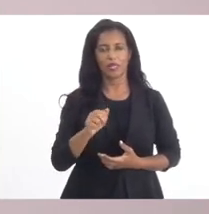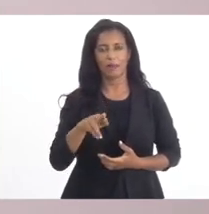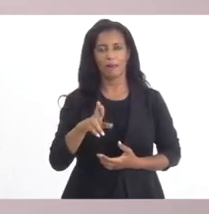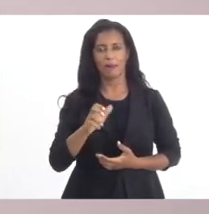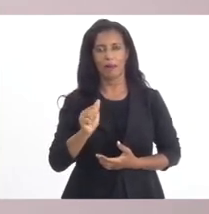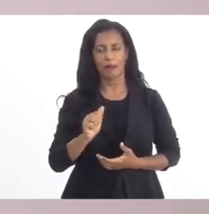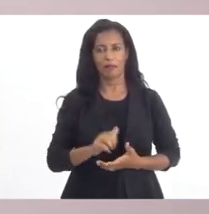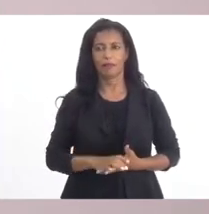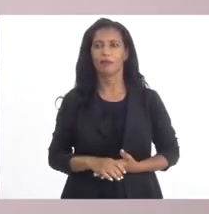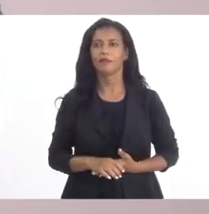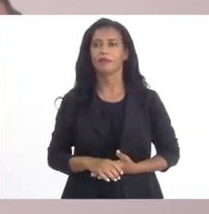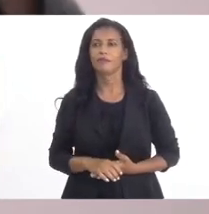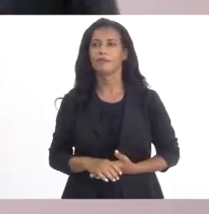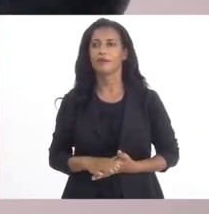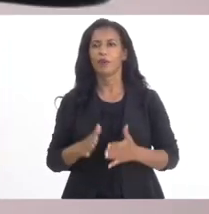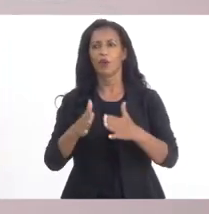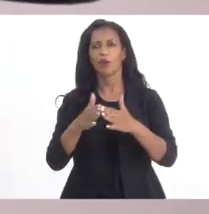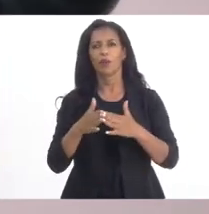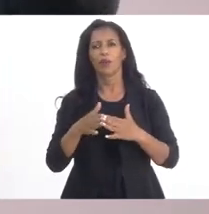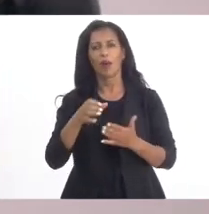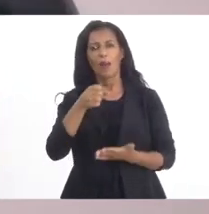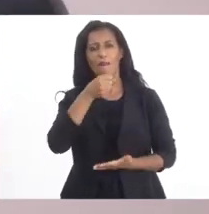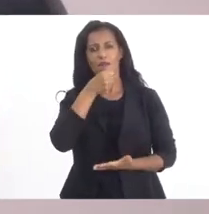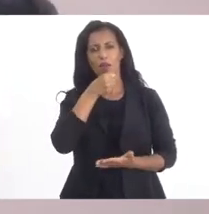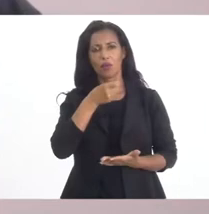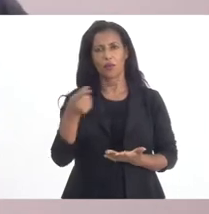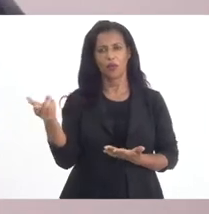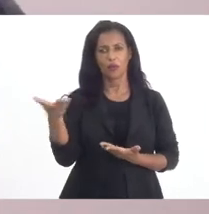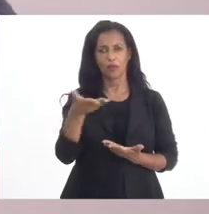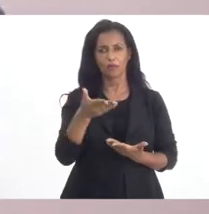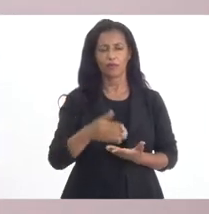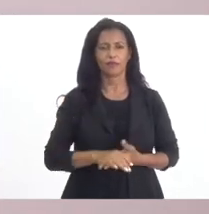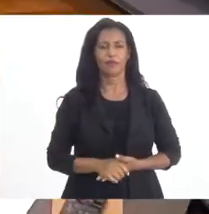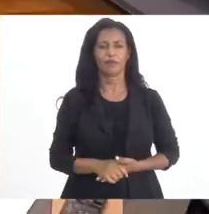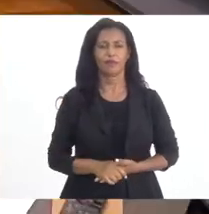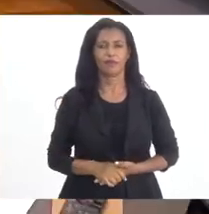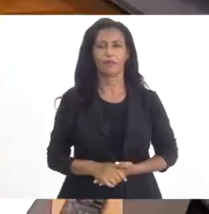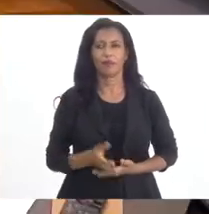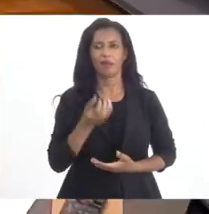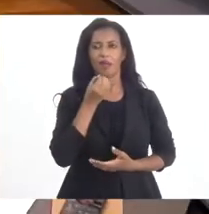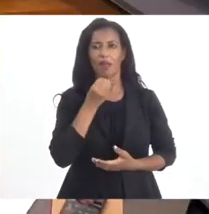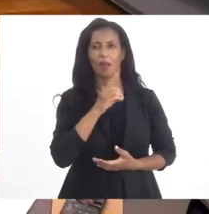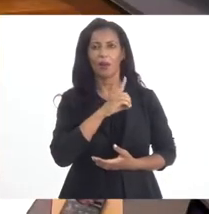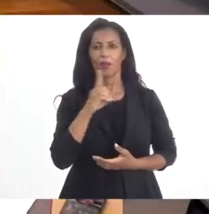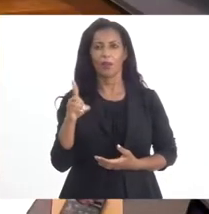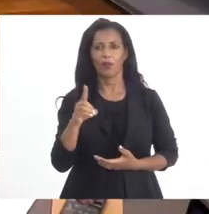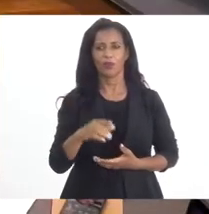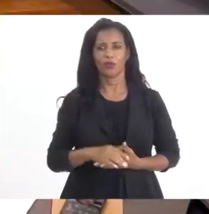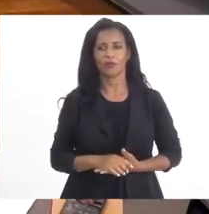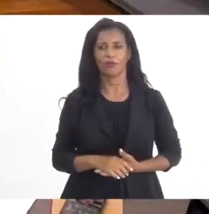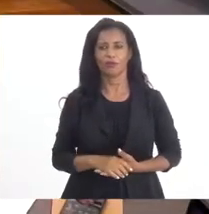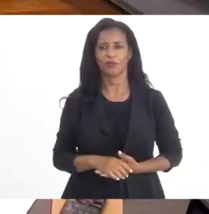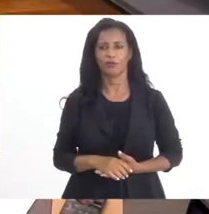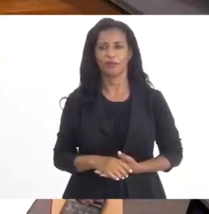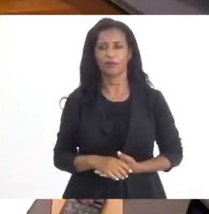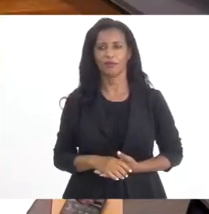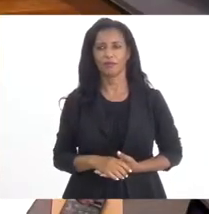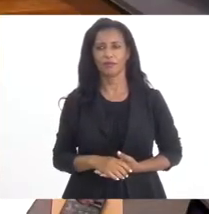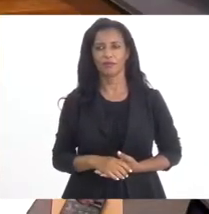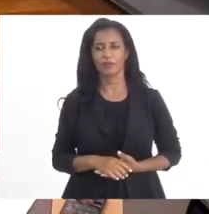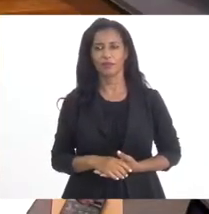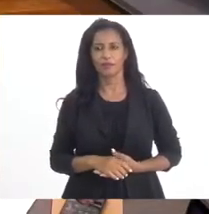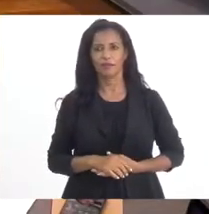Galdino. Por favor, peço que entregue o microfone aqui para a Isabela. Bom dia, Isabela. Obrigado pela presença.